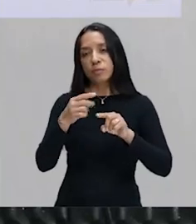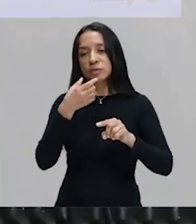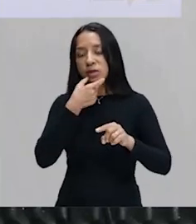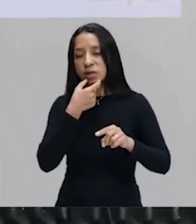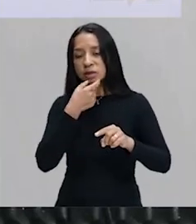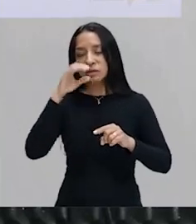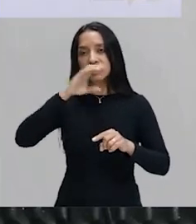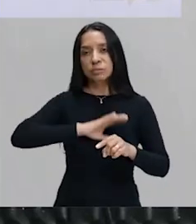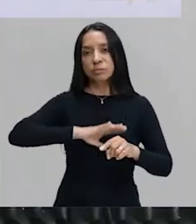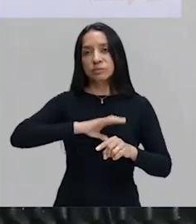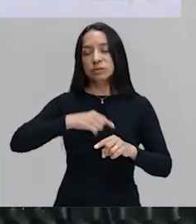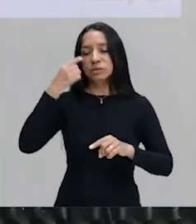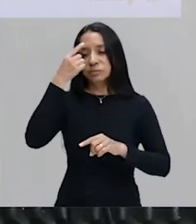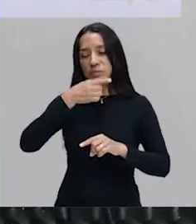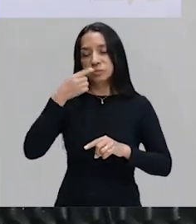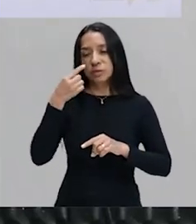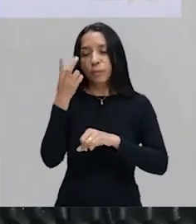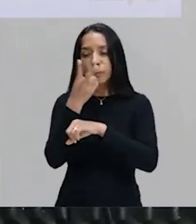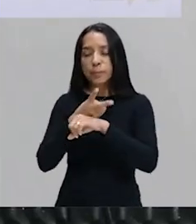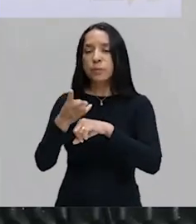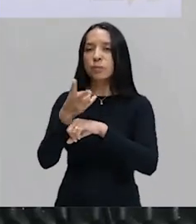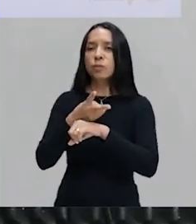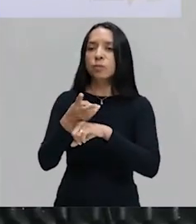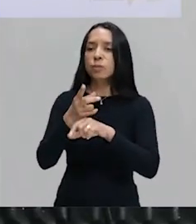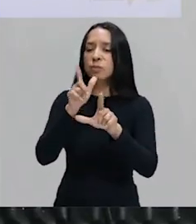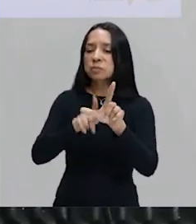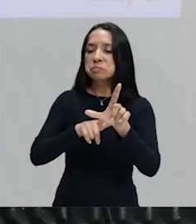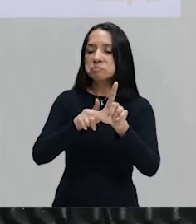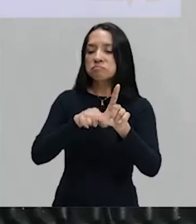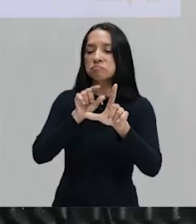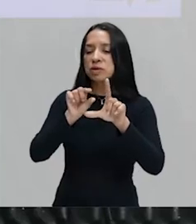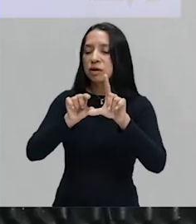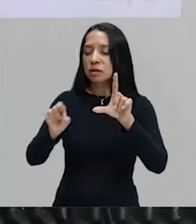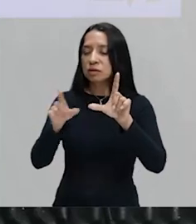correm para aprender, não vão procurar a letra da